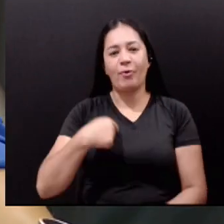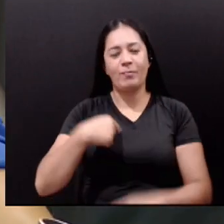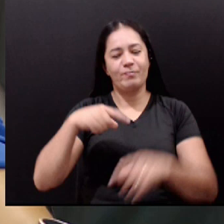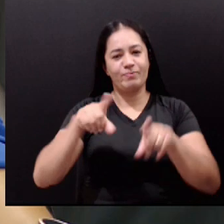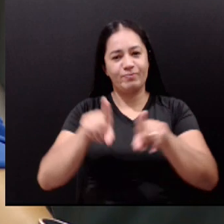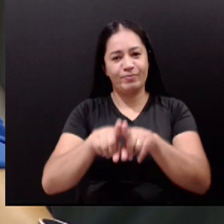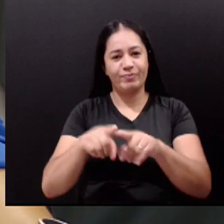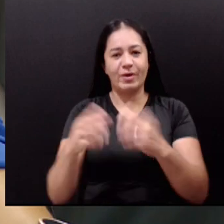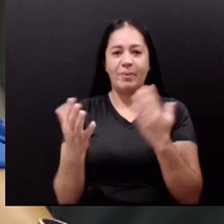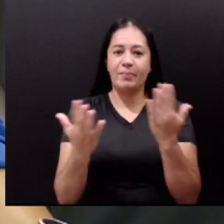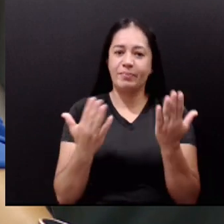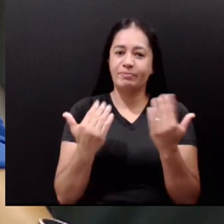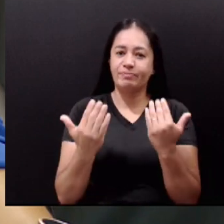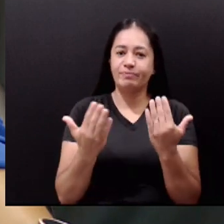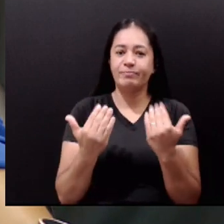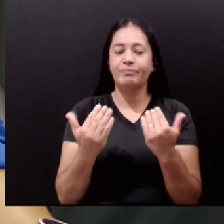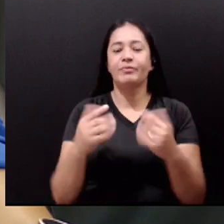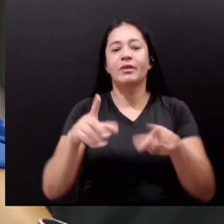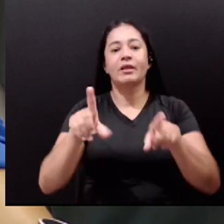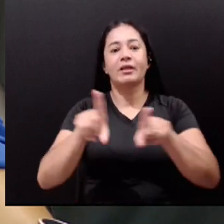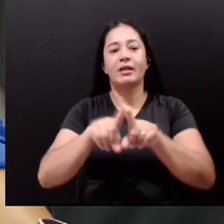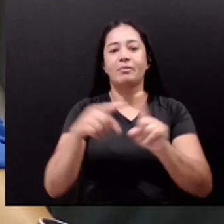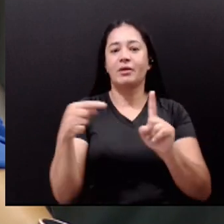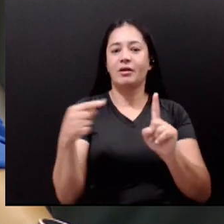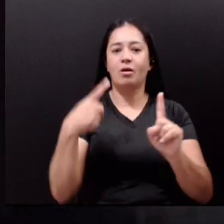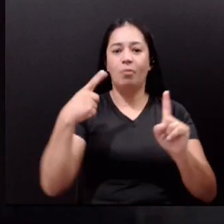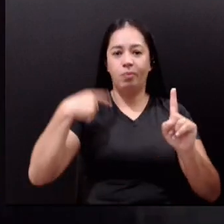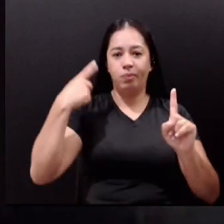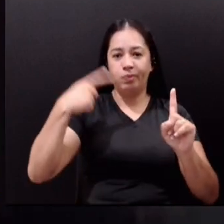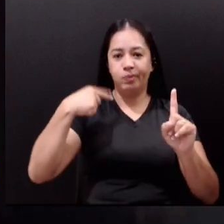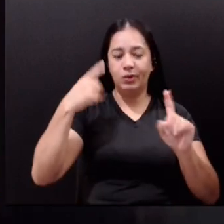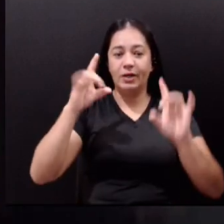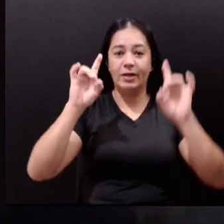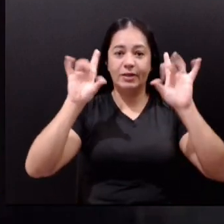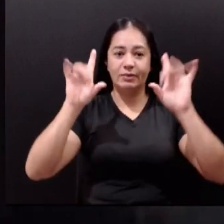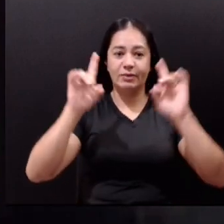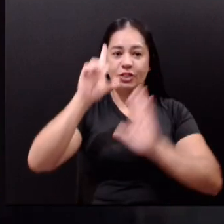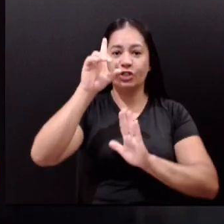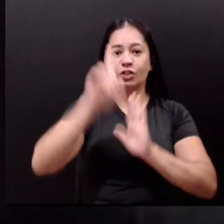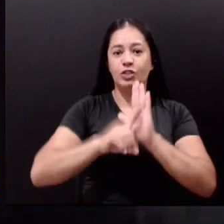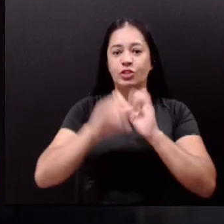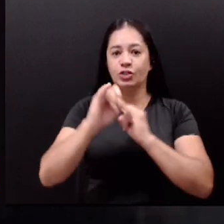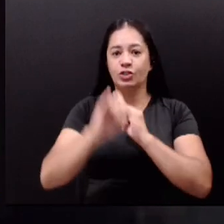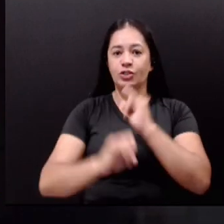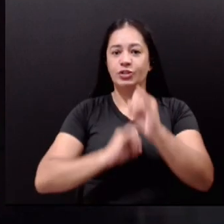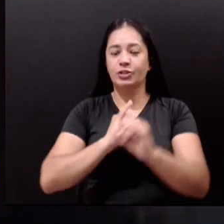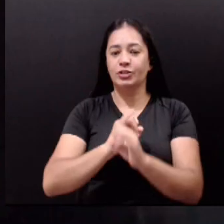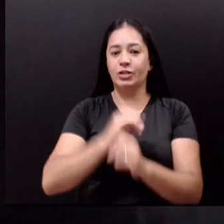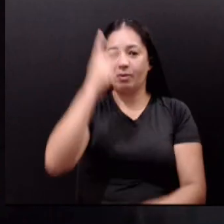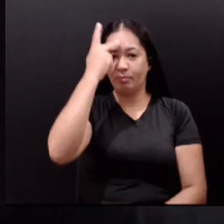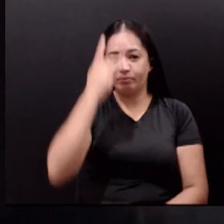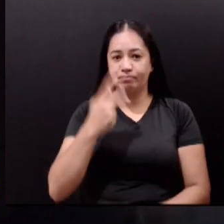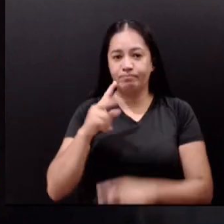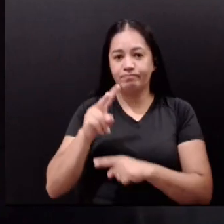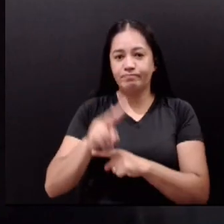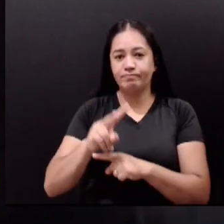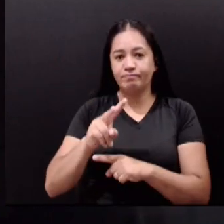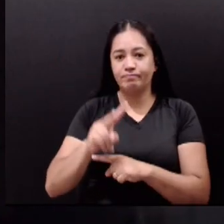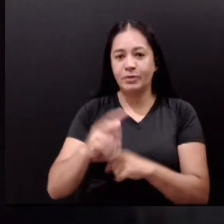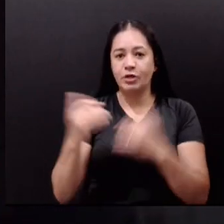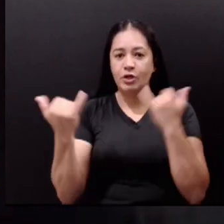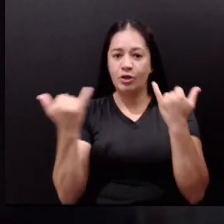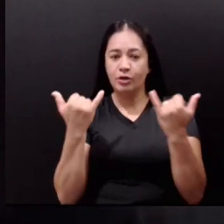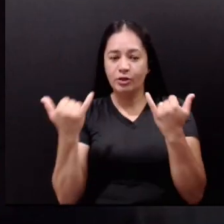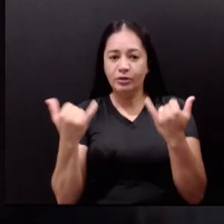E conosco também o advogado especialista em direito digital, privacidade e proteção de dados, ele é vice-presidente da Comissão de